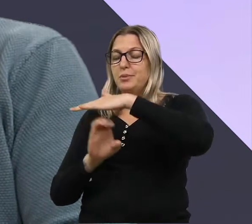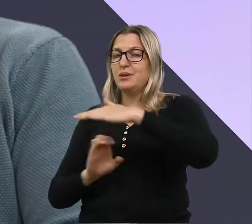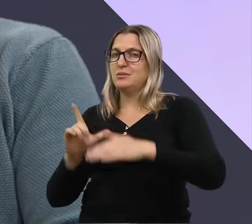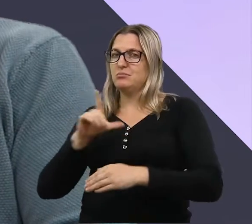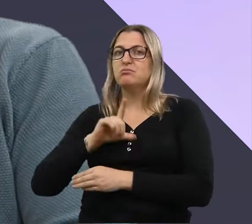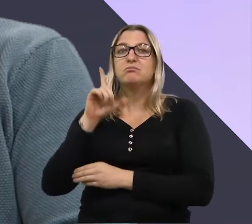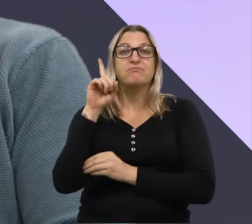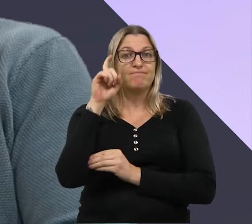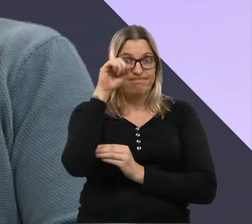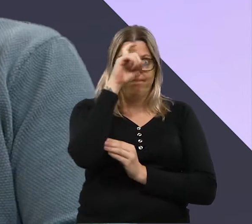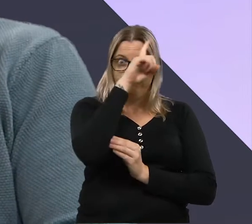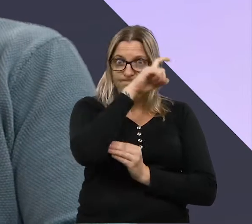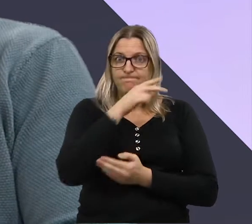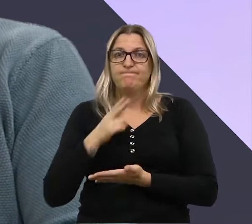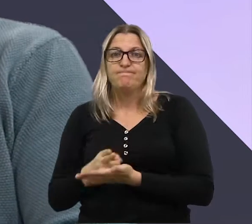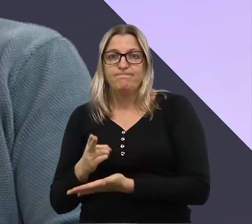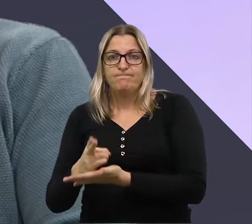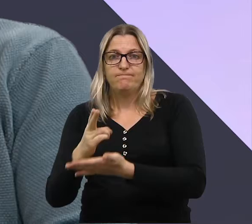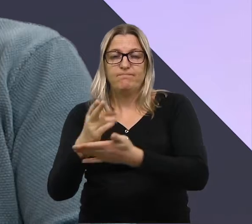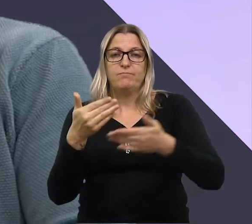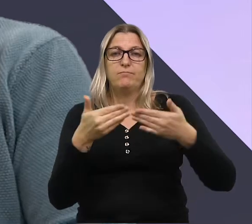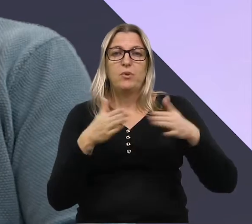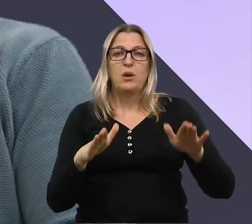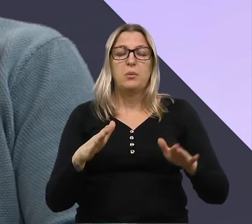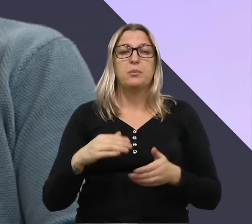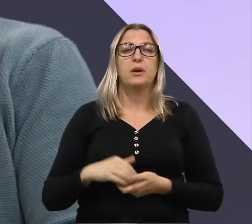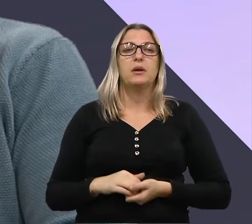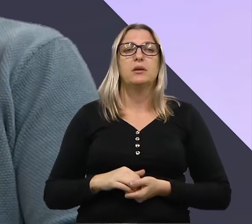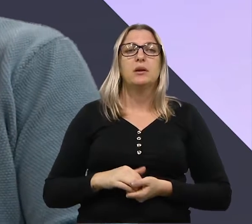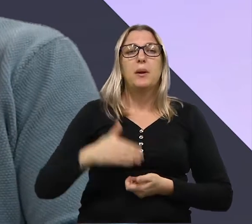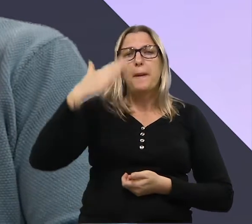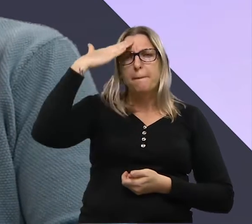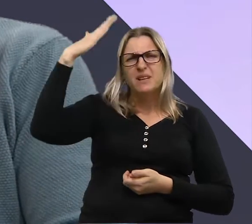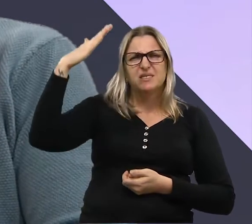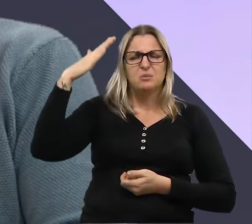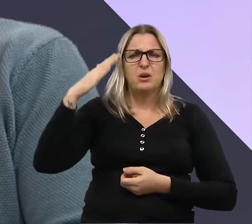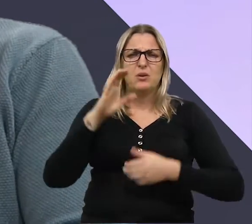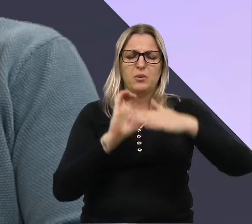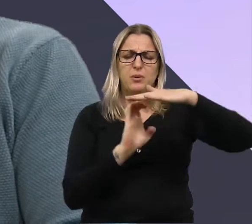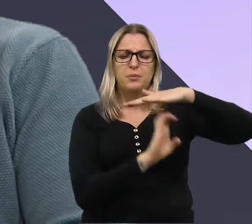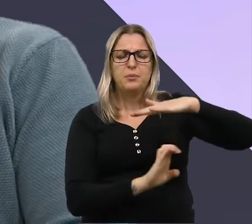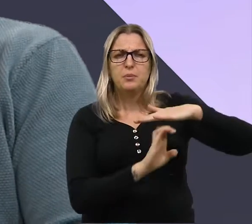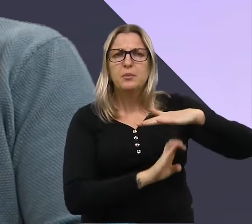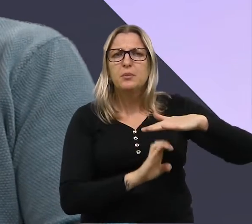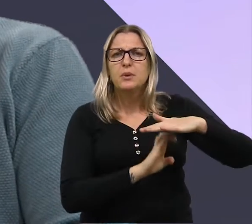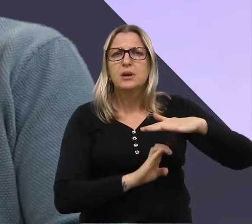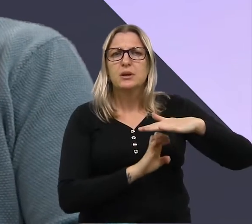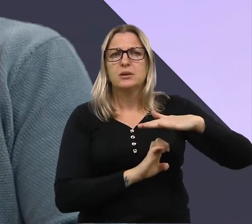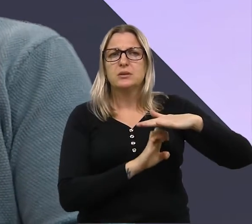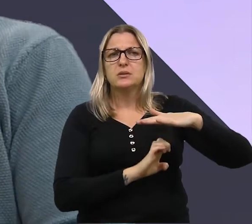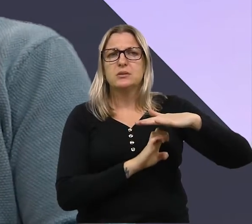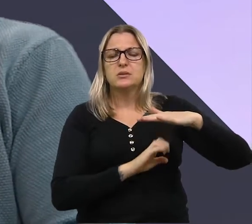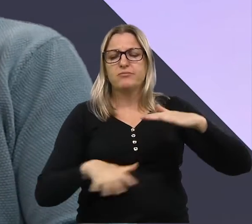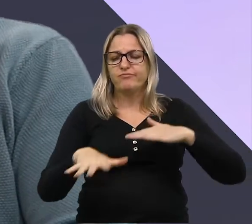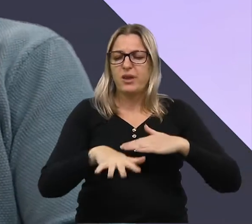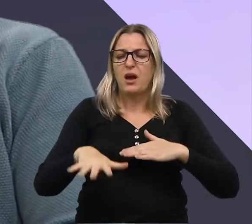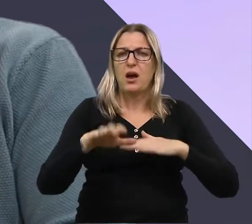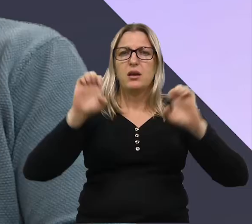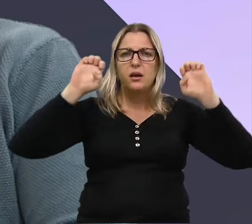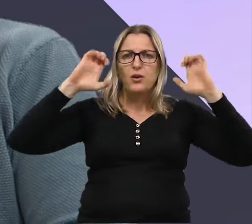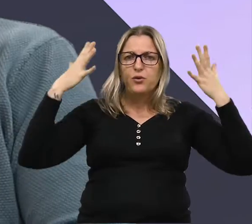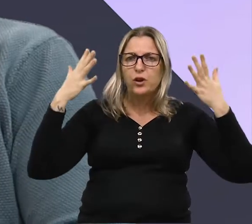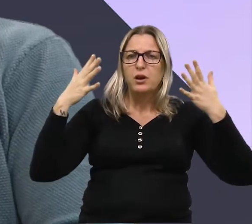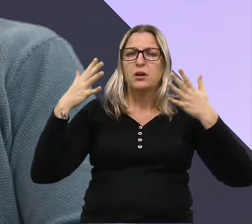aí tiveram grandes dificuldades aí para se manter no mercado principalmente empresas aí no